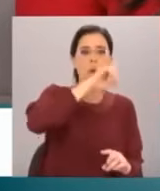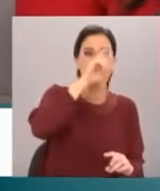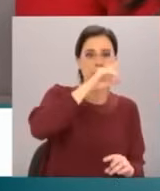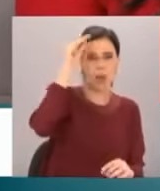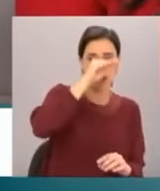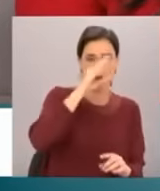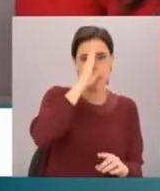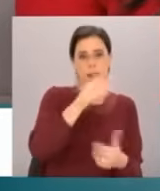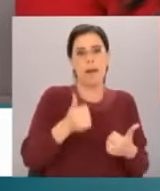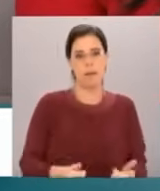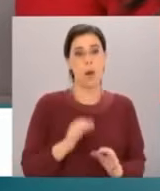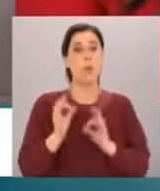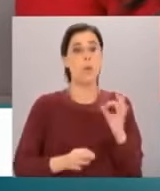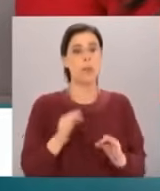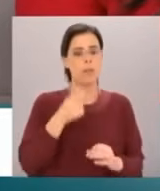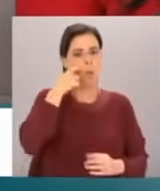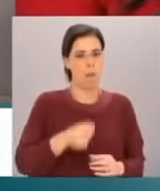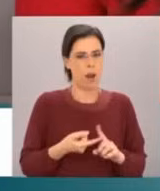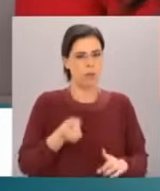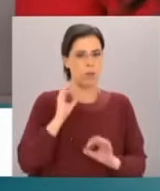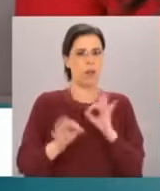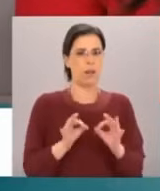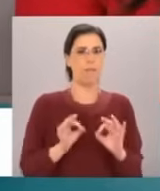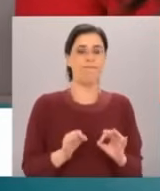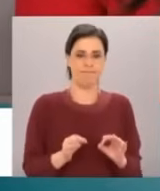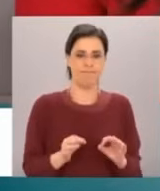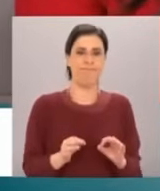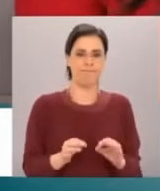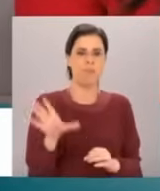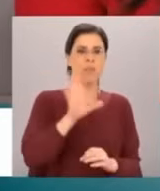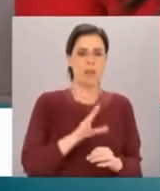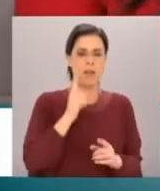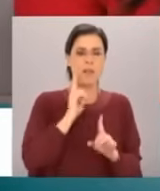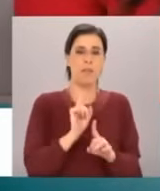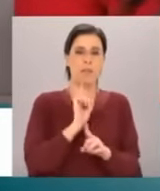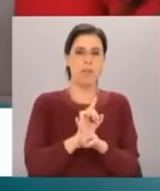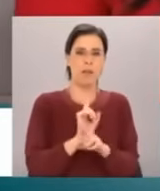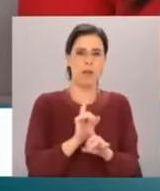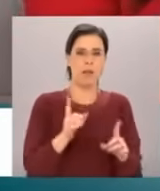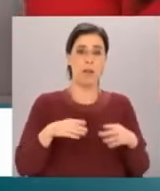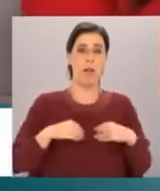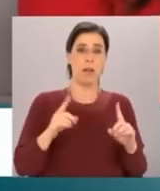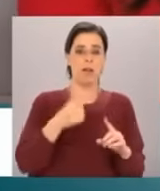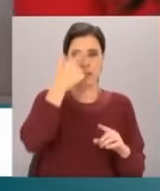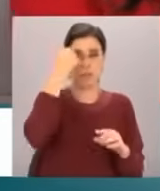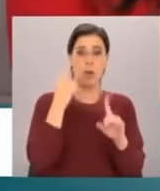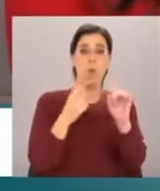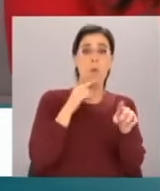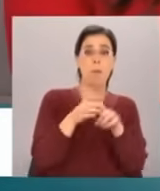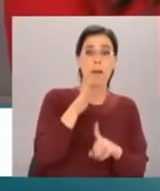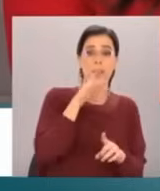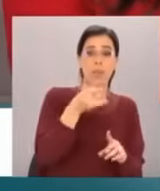os cavalos no alentejo ribatejo o tratamento desumano é que são aqui a forma como fica o número